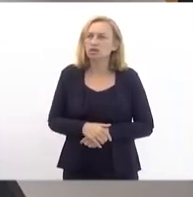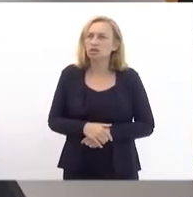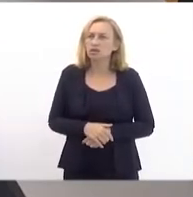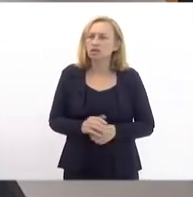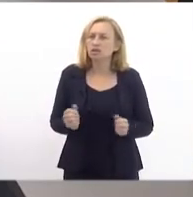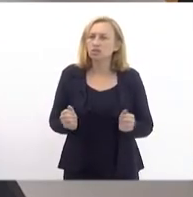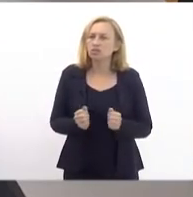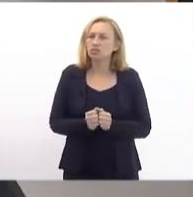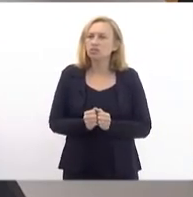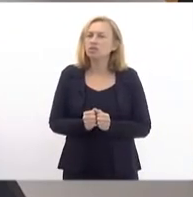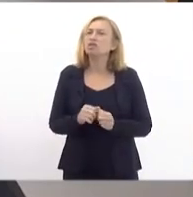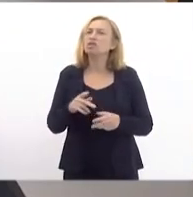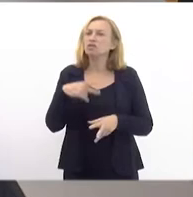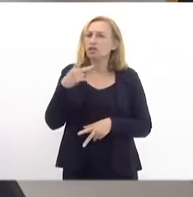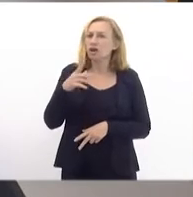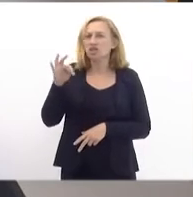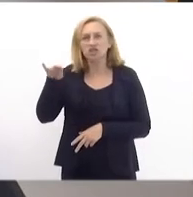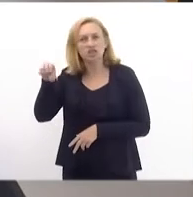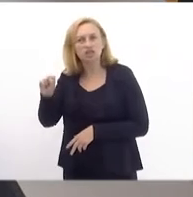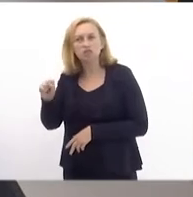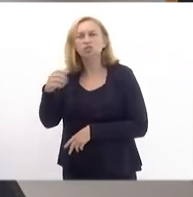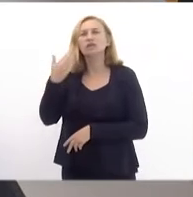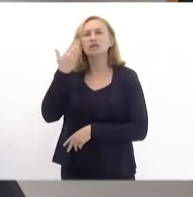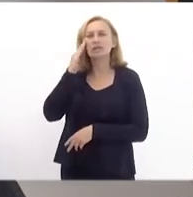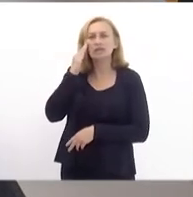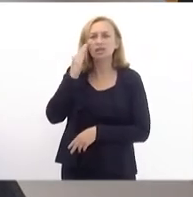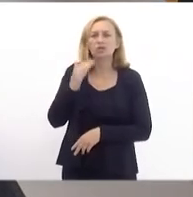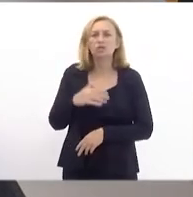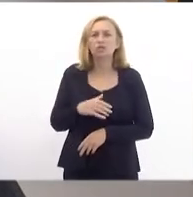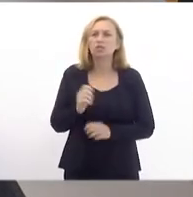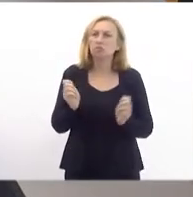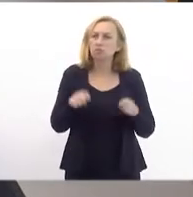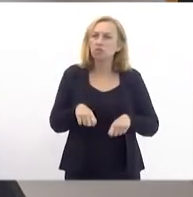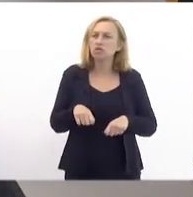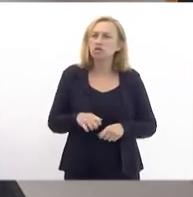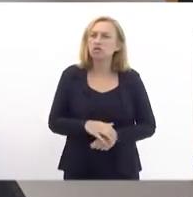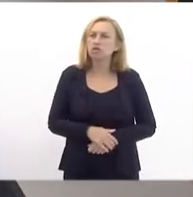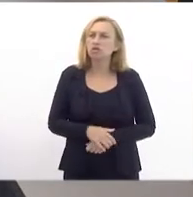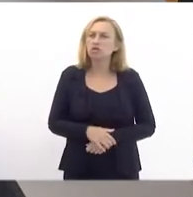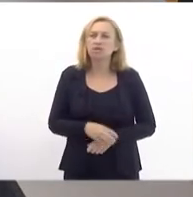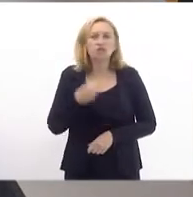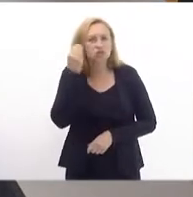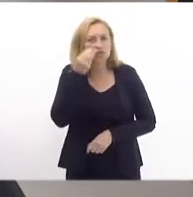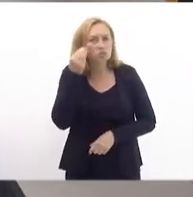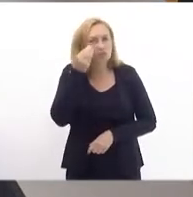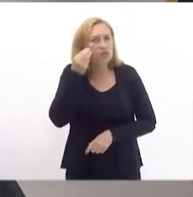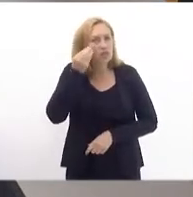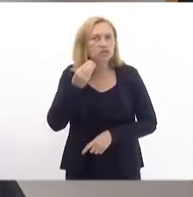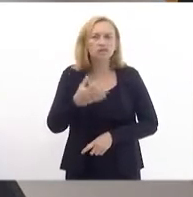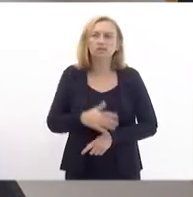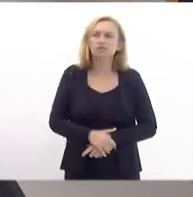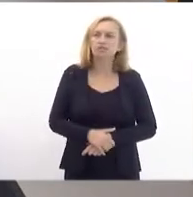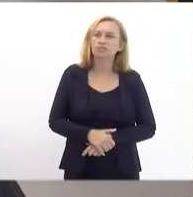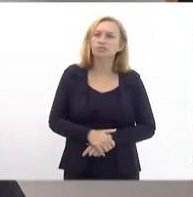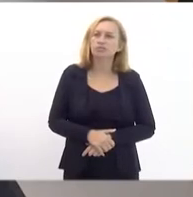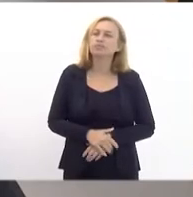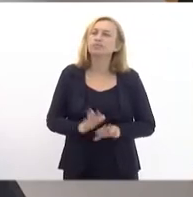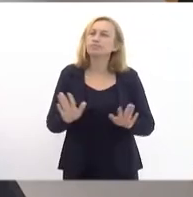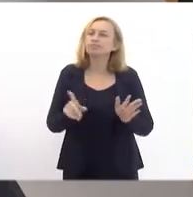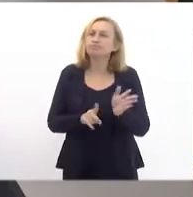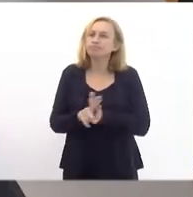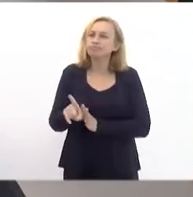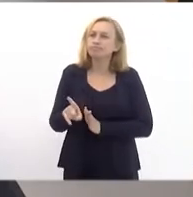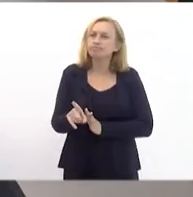dado momento, ele mencionou que a AGTRANSP, então, entendeu que era possível fazer aquela experiência, não é? Enfim, a minha pergunta